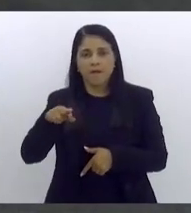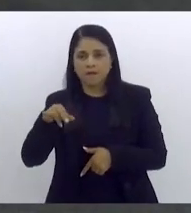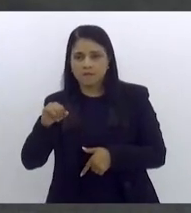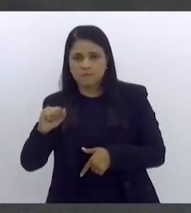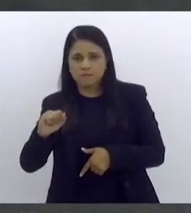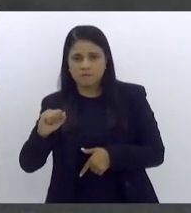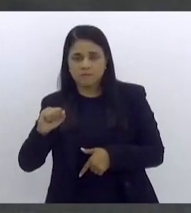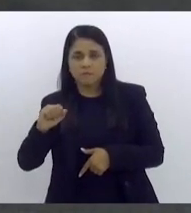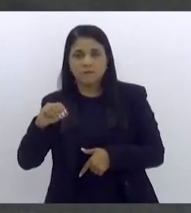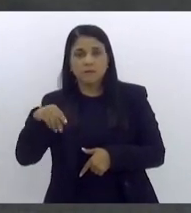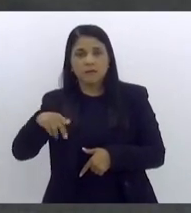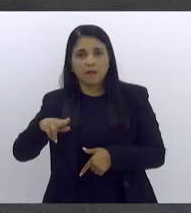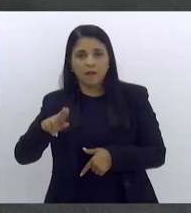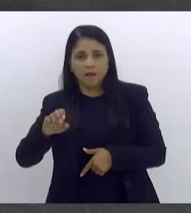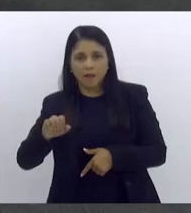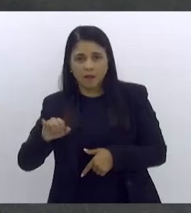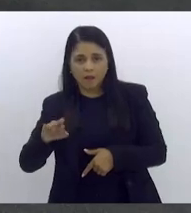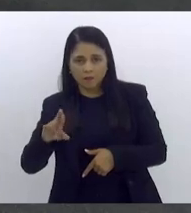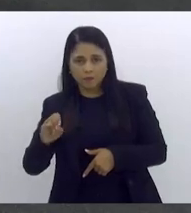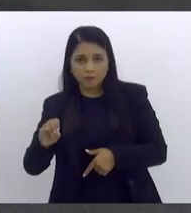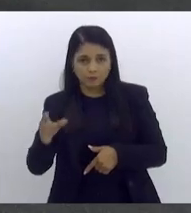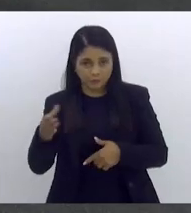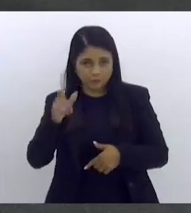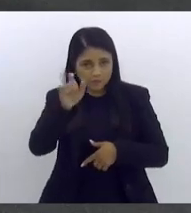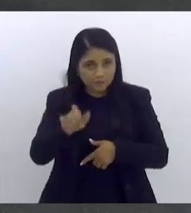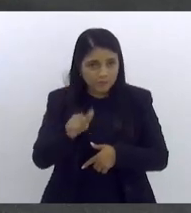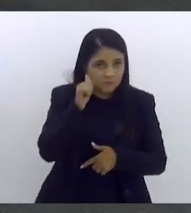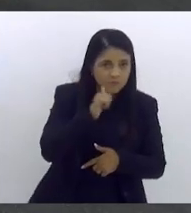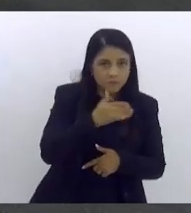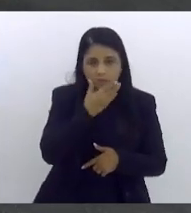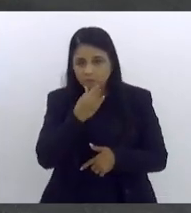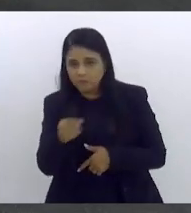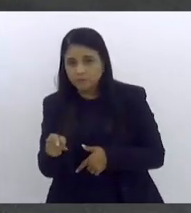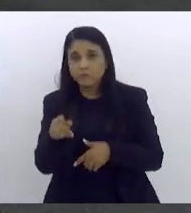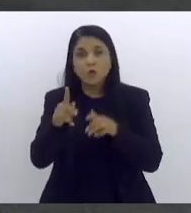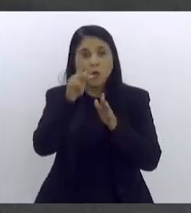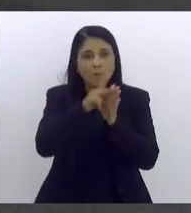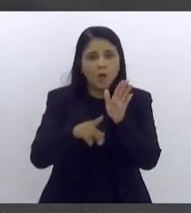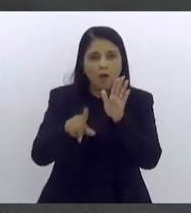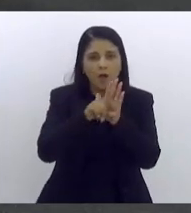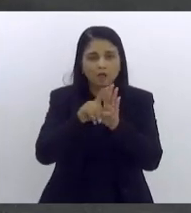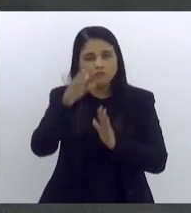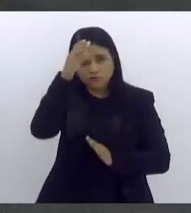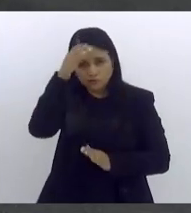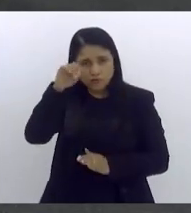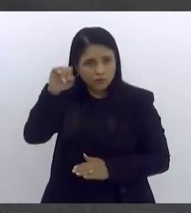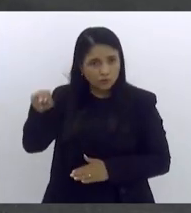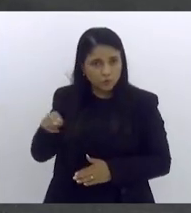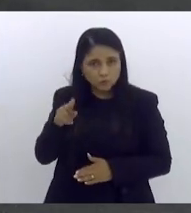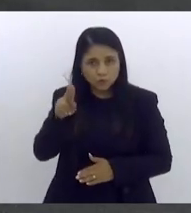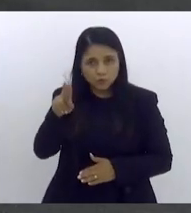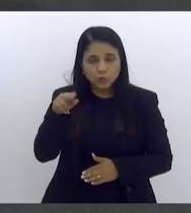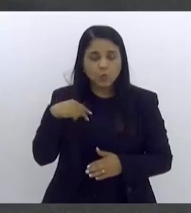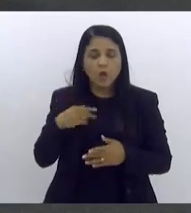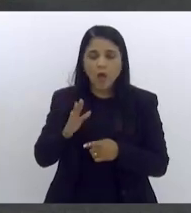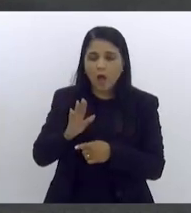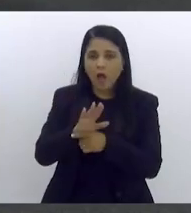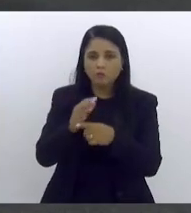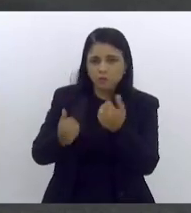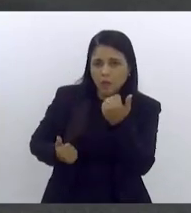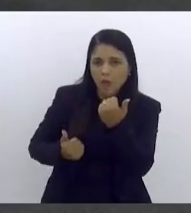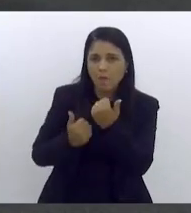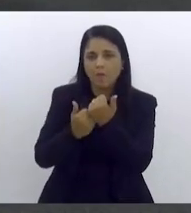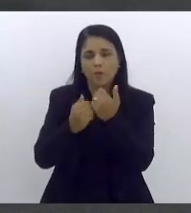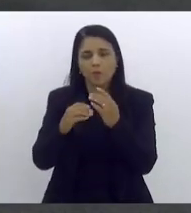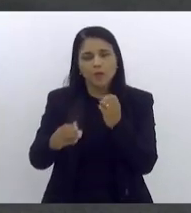realmente é um absurdo. E o projeto da Tia Ju vai justamente para tentar amparar, especialmente as marisqueiras,